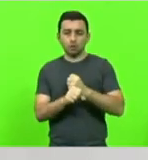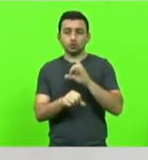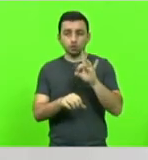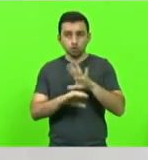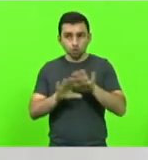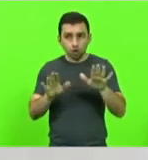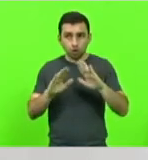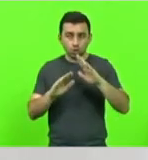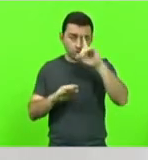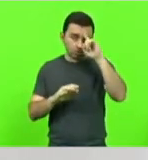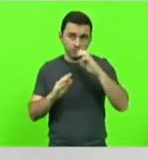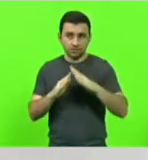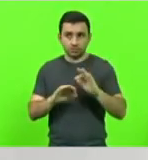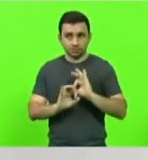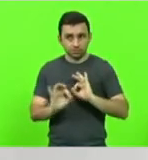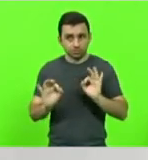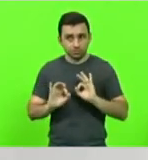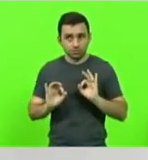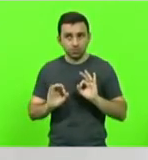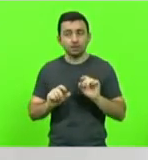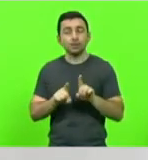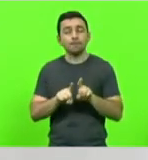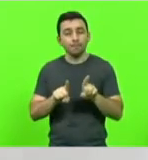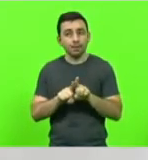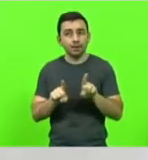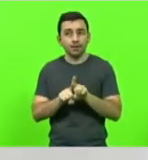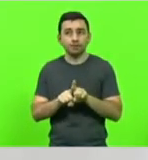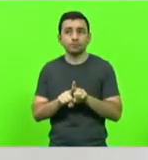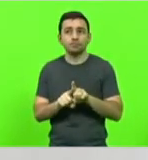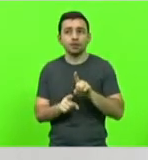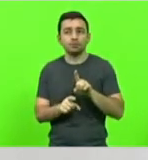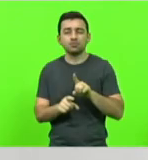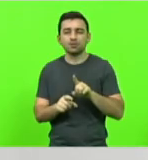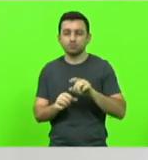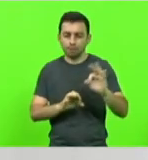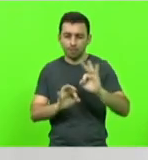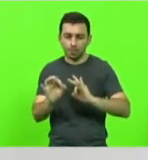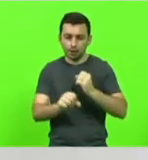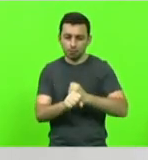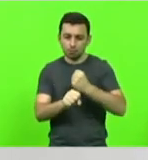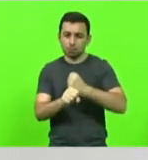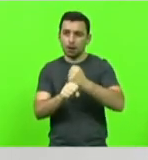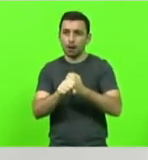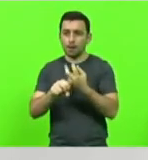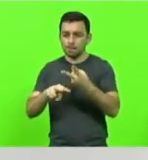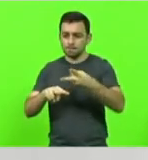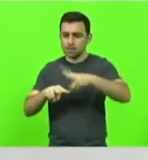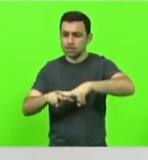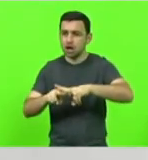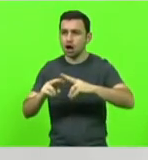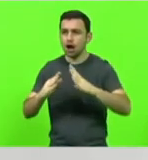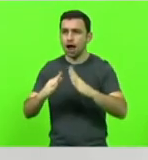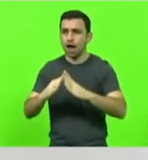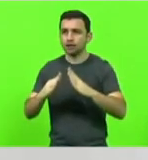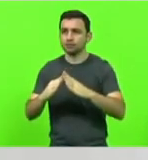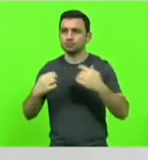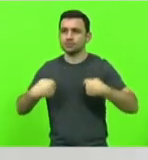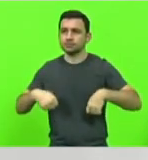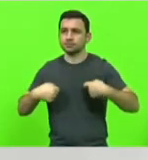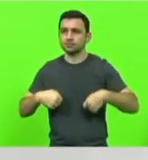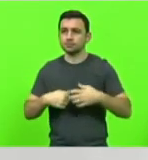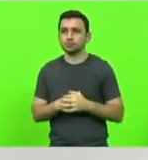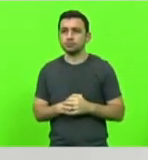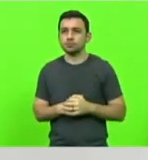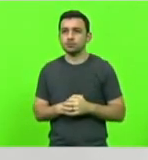mas para construir uma cela, um presídio, uma cadeia, com